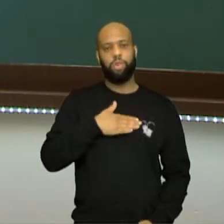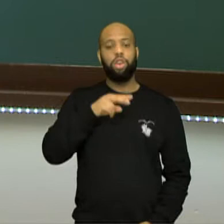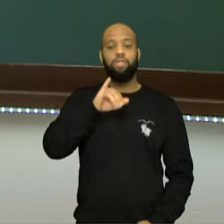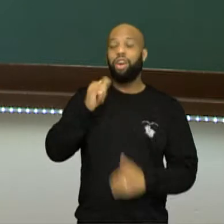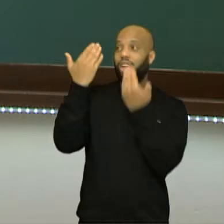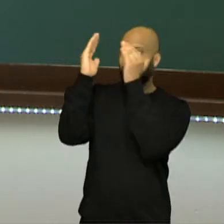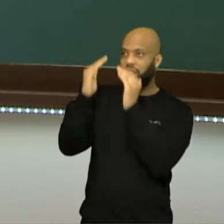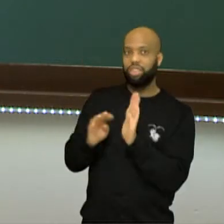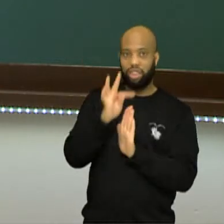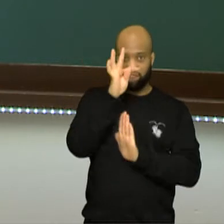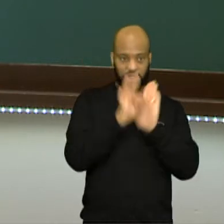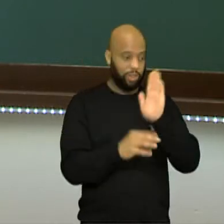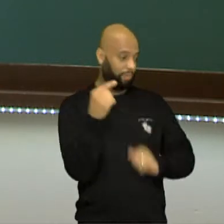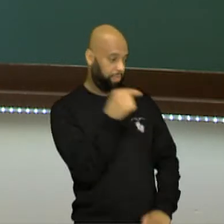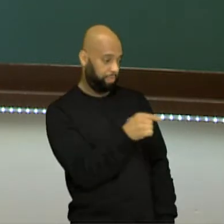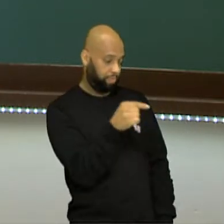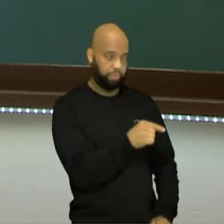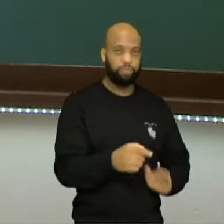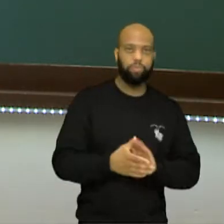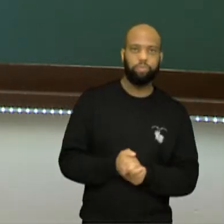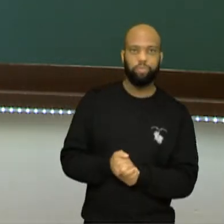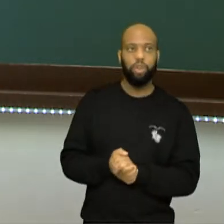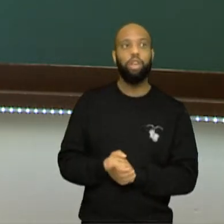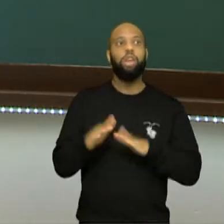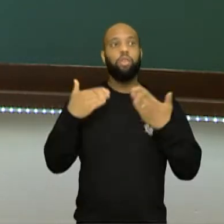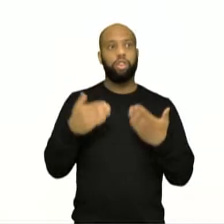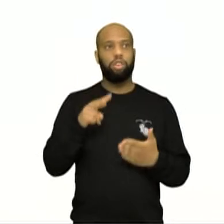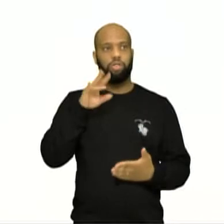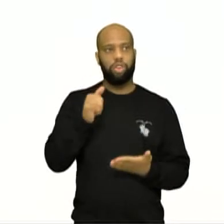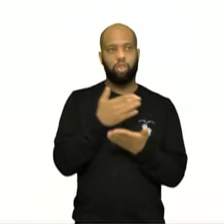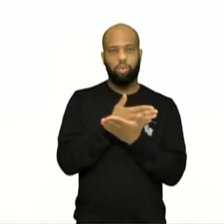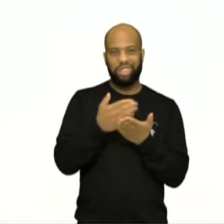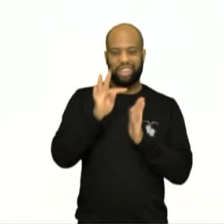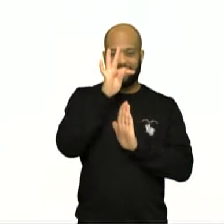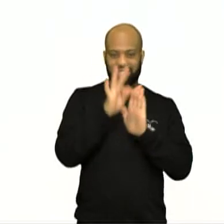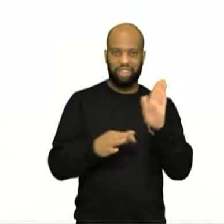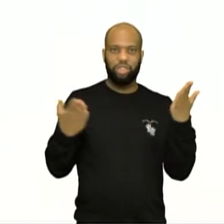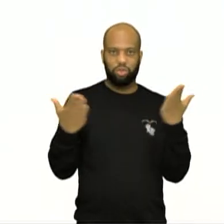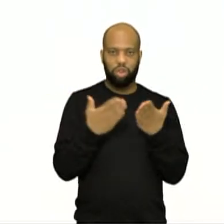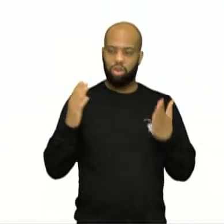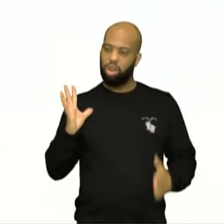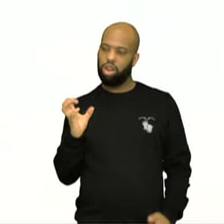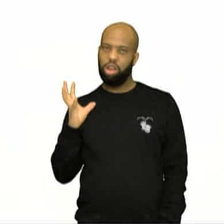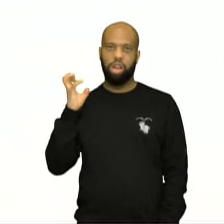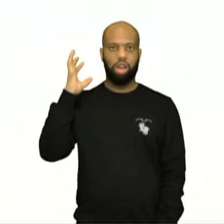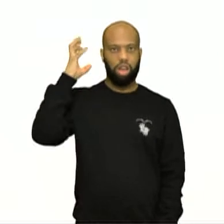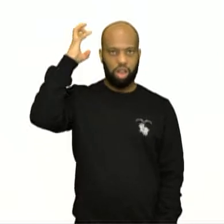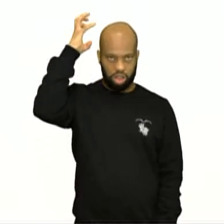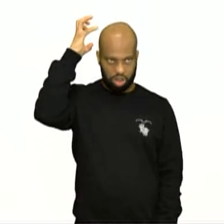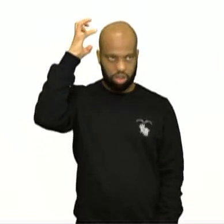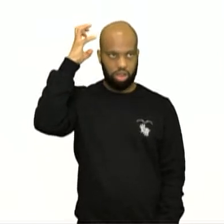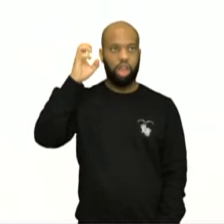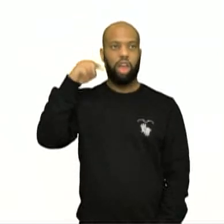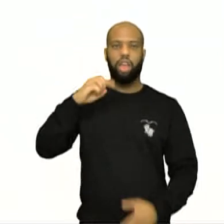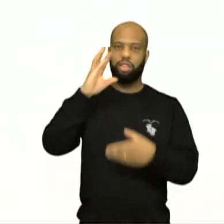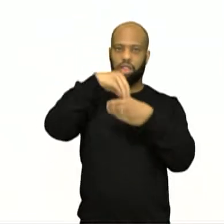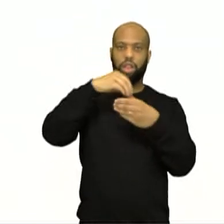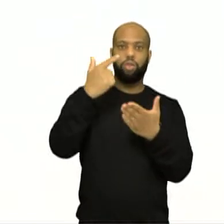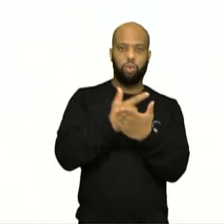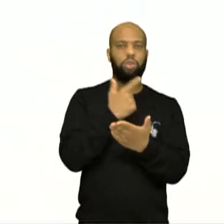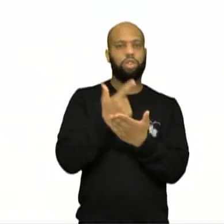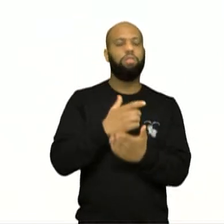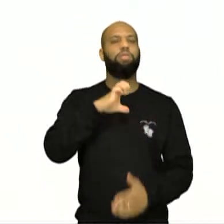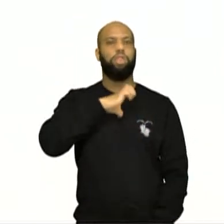de textos filosóficos, começando com um trechinho de um texto de Spinoza